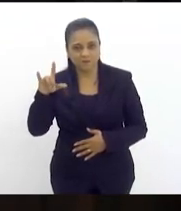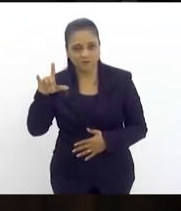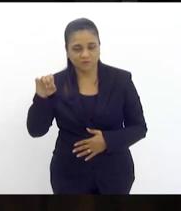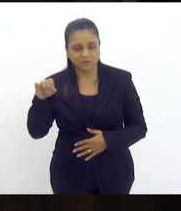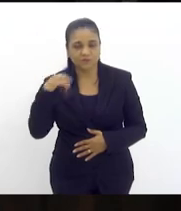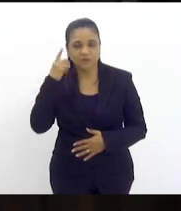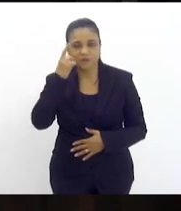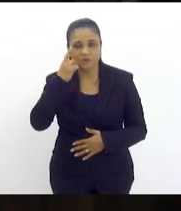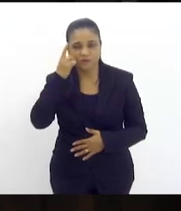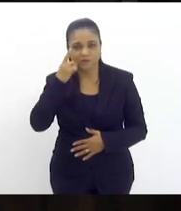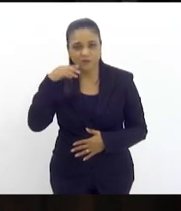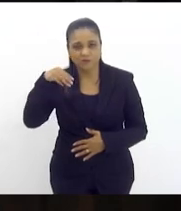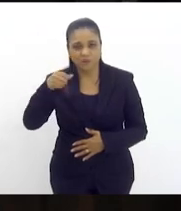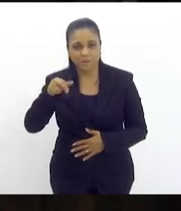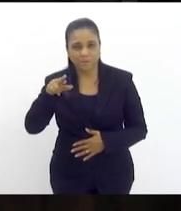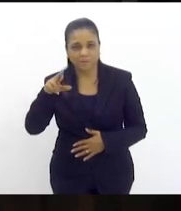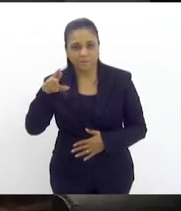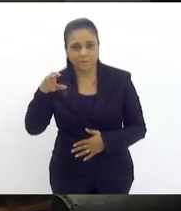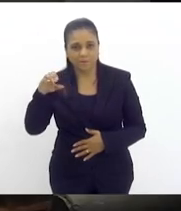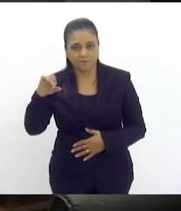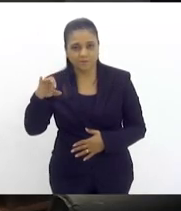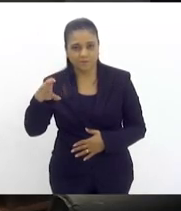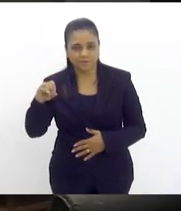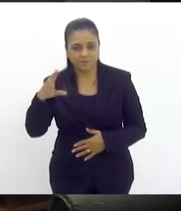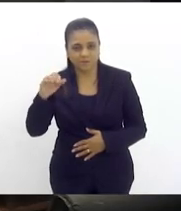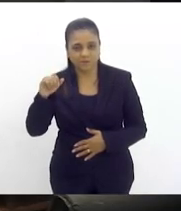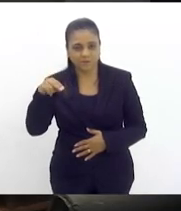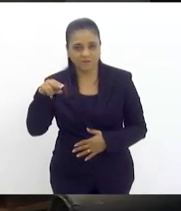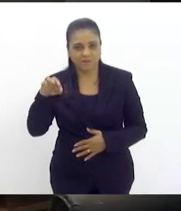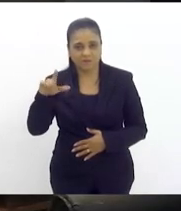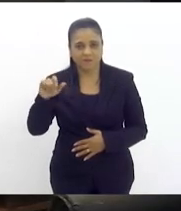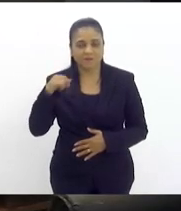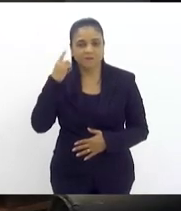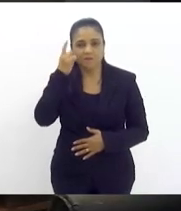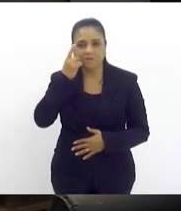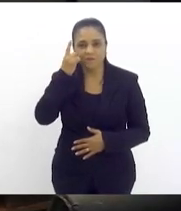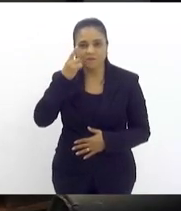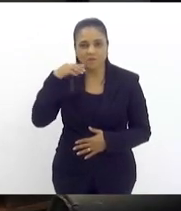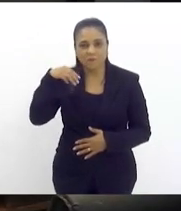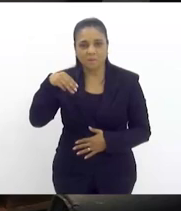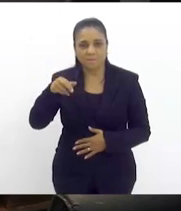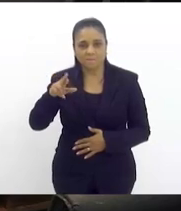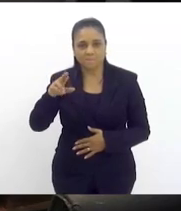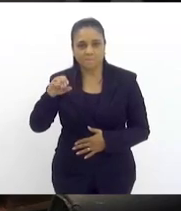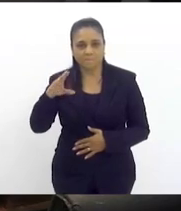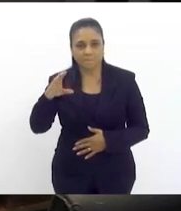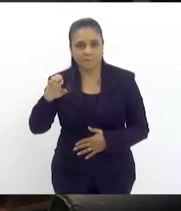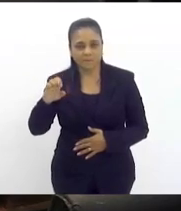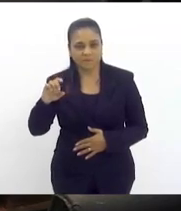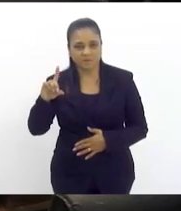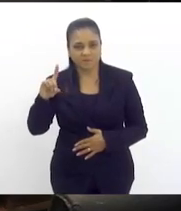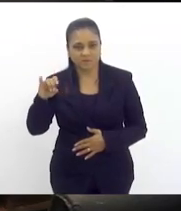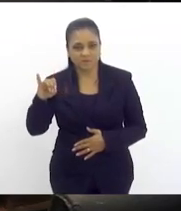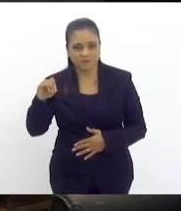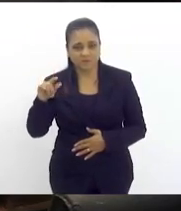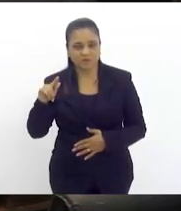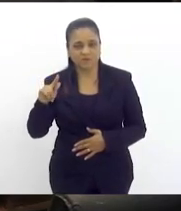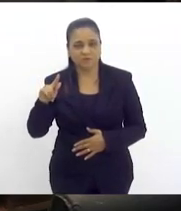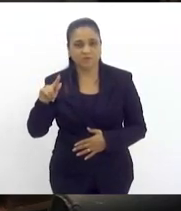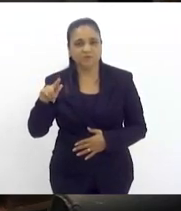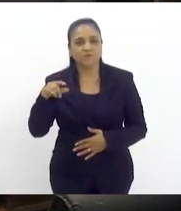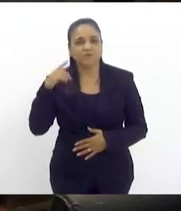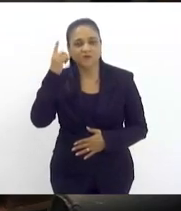Deputado Márcio Canella. Deputado Márcio Gualberto.